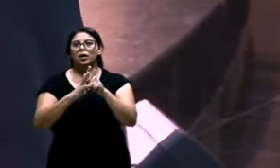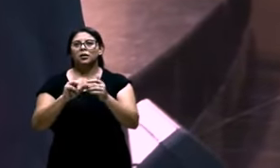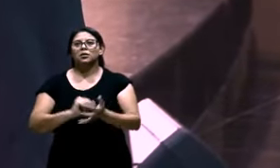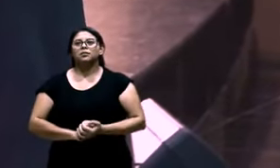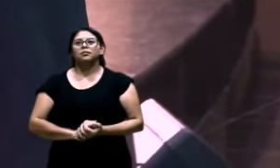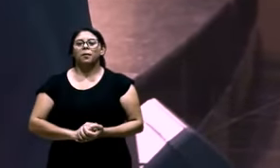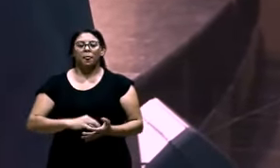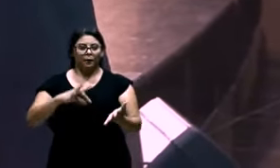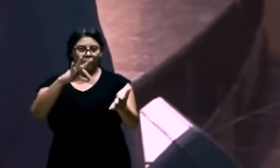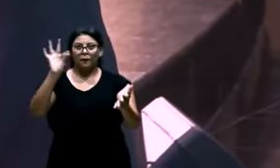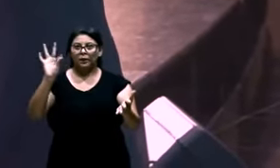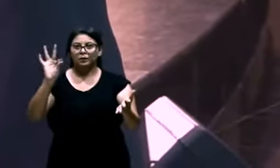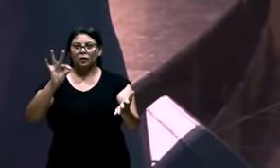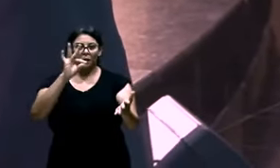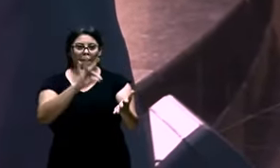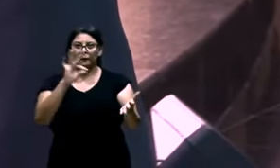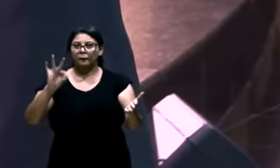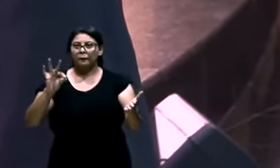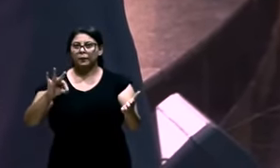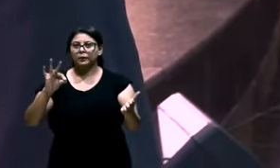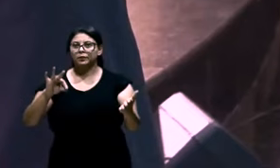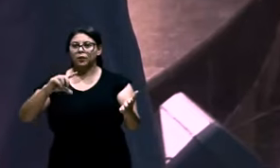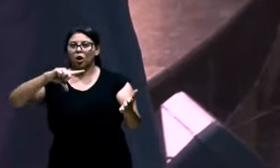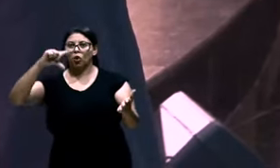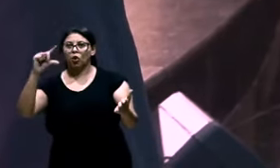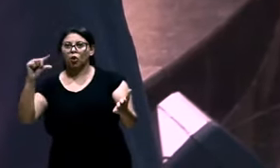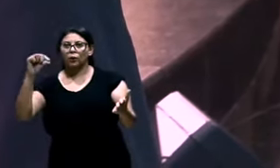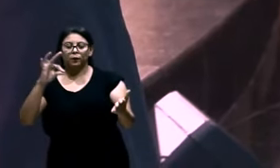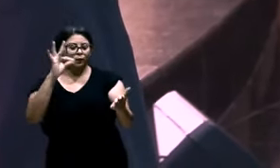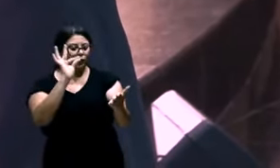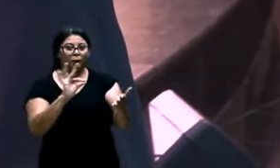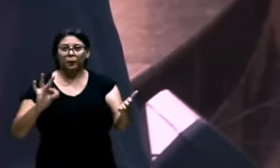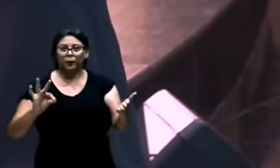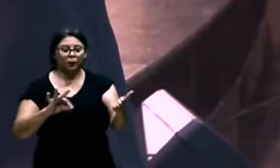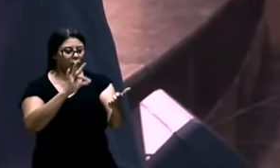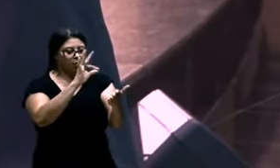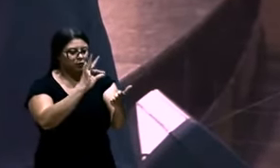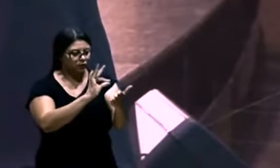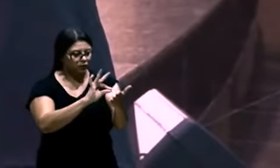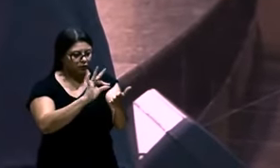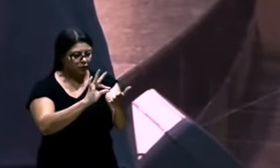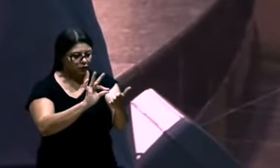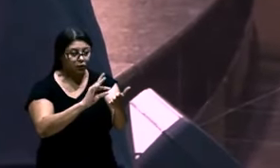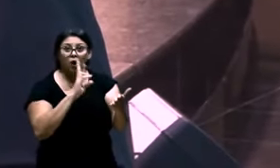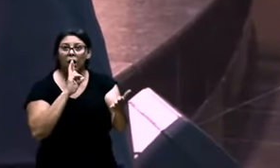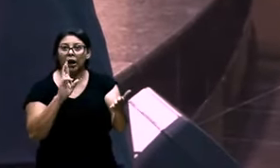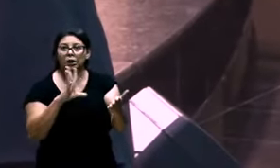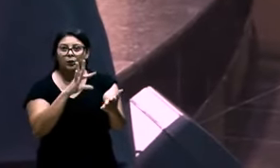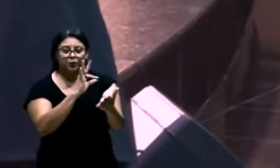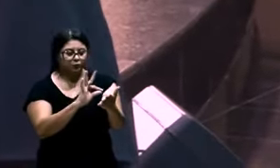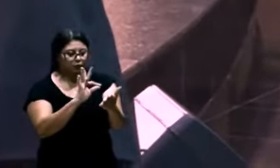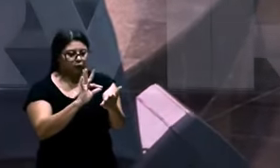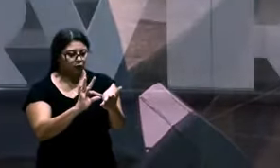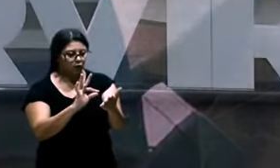pergaminho, e ele já começa respondendo a Salomão. Qual a pergunta de Salomão? Poderia